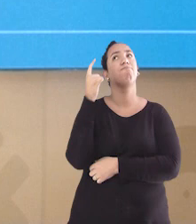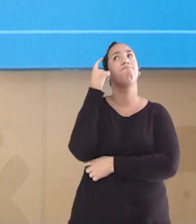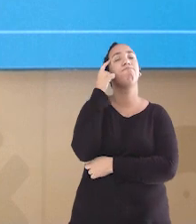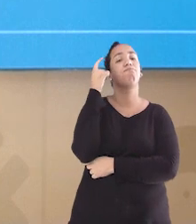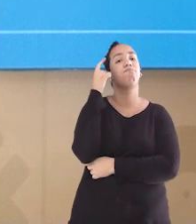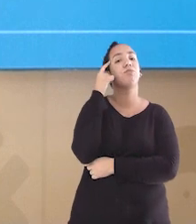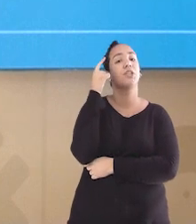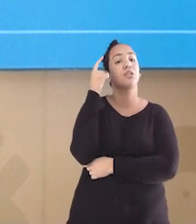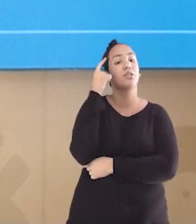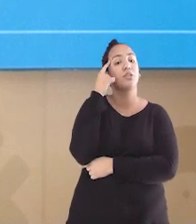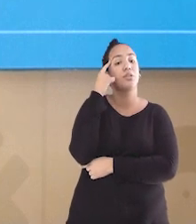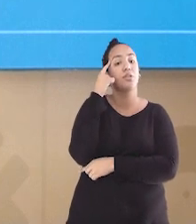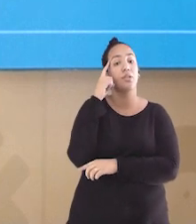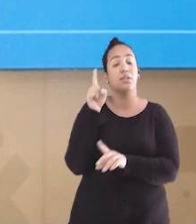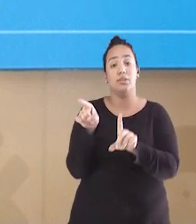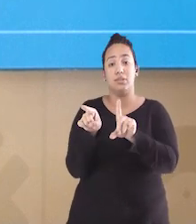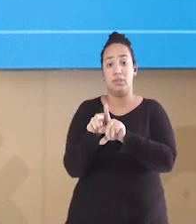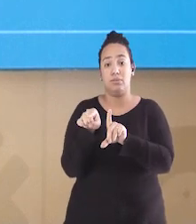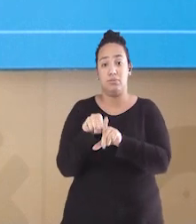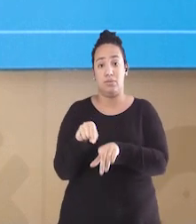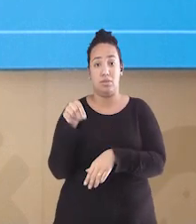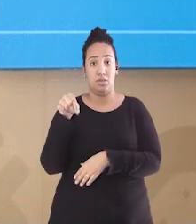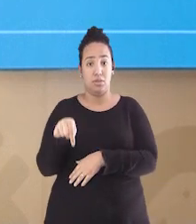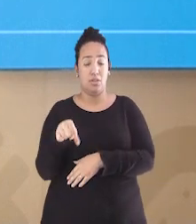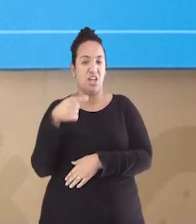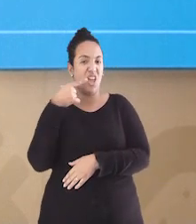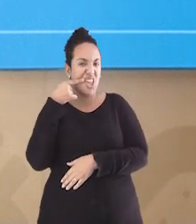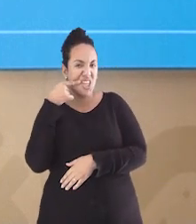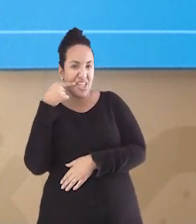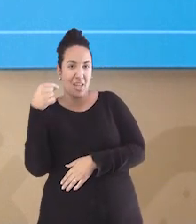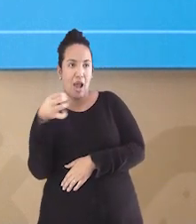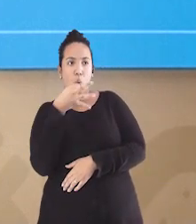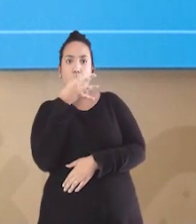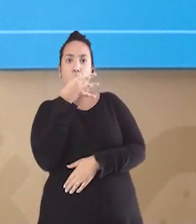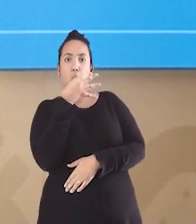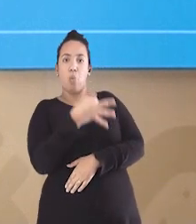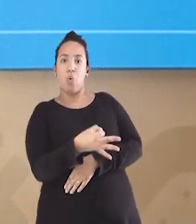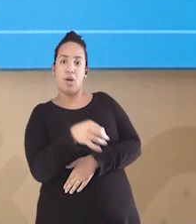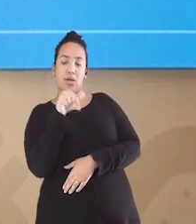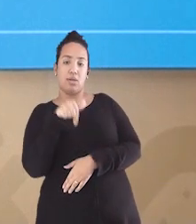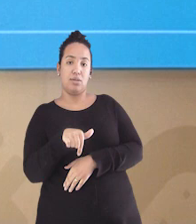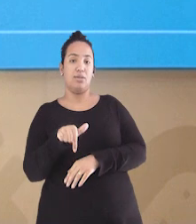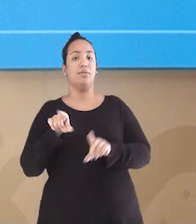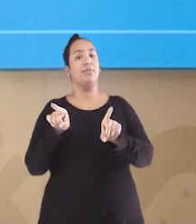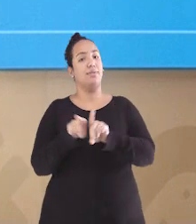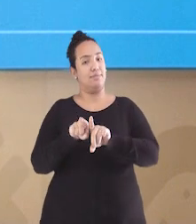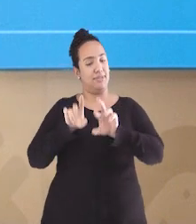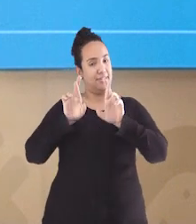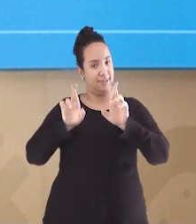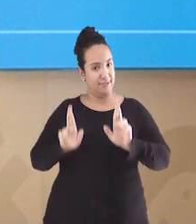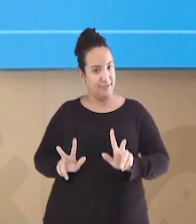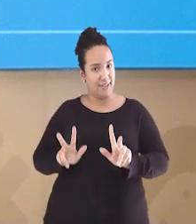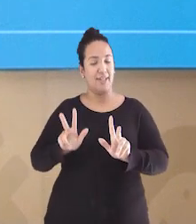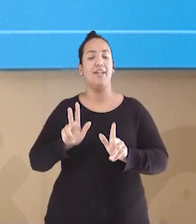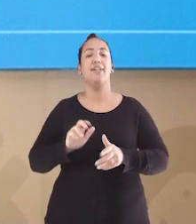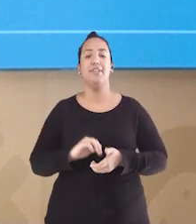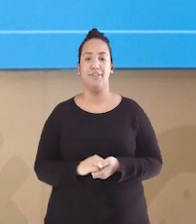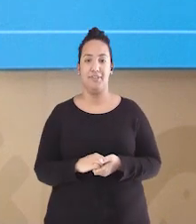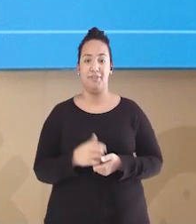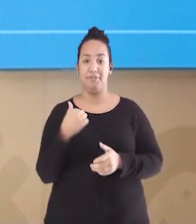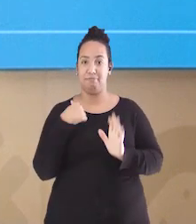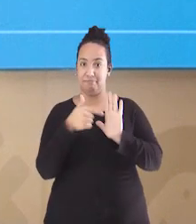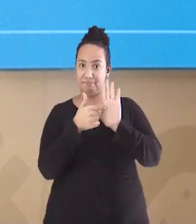pensando. E o balão onde o gato emite um som também é diferente desses 2 balões